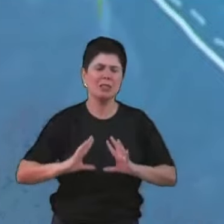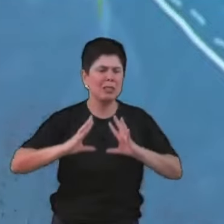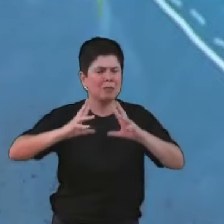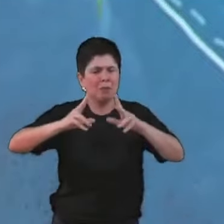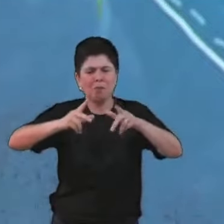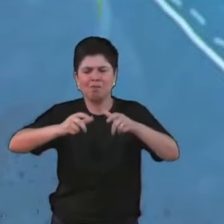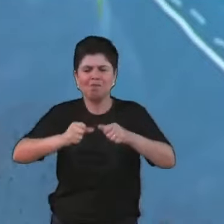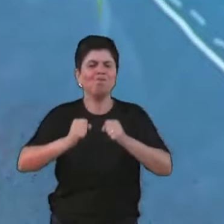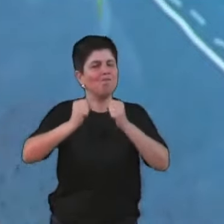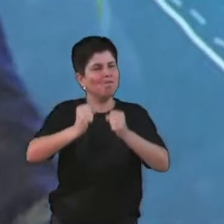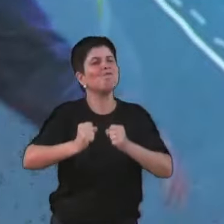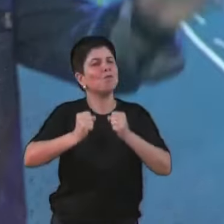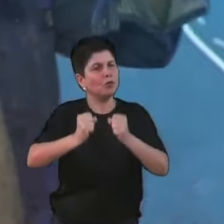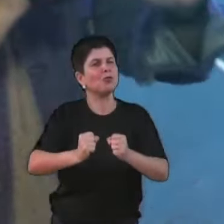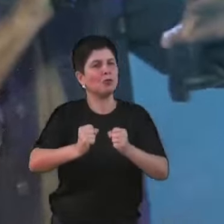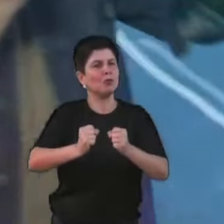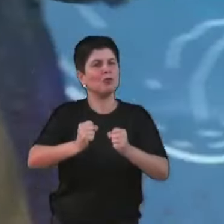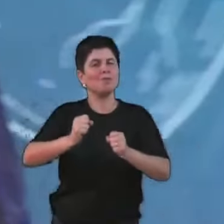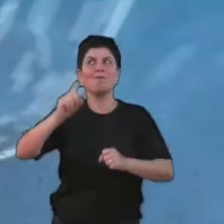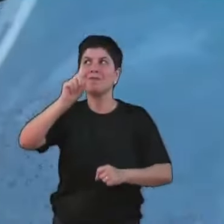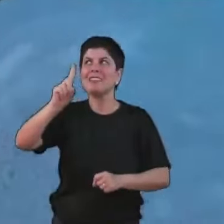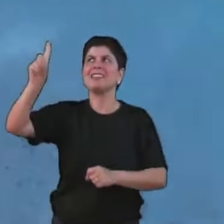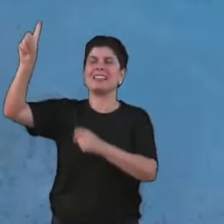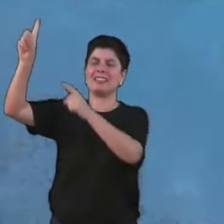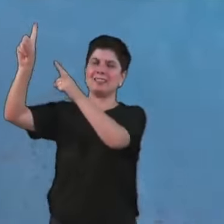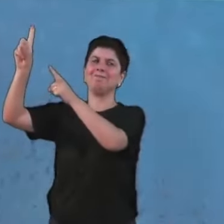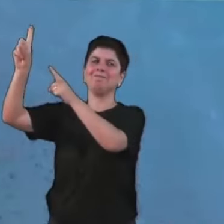vai curar as pessoas da sua vida. É essa alegria